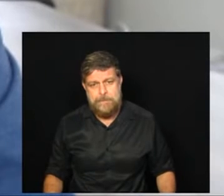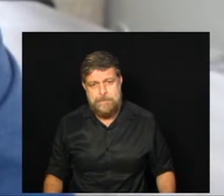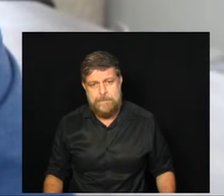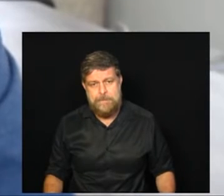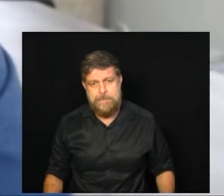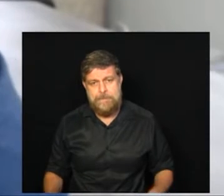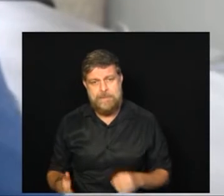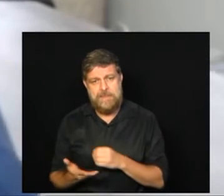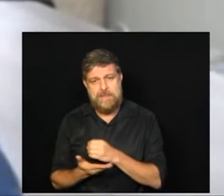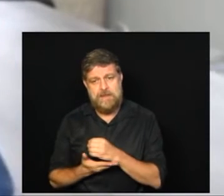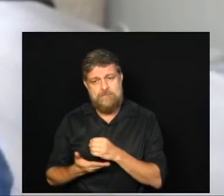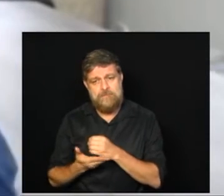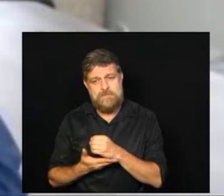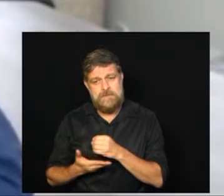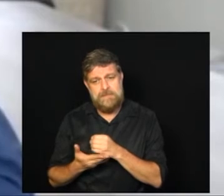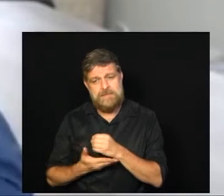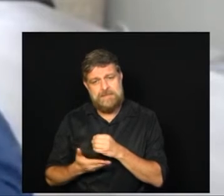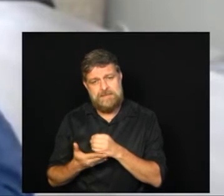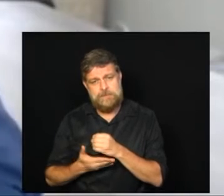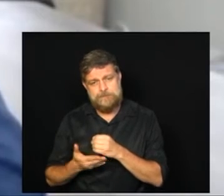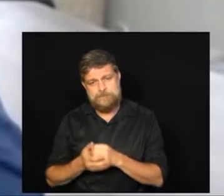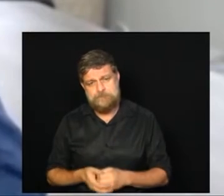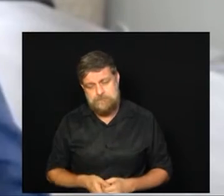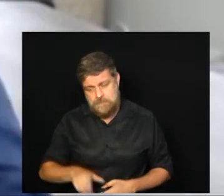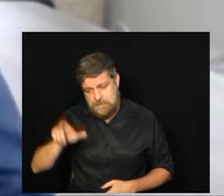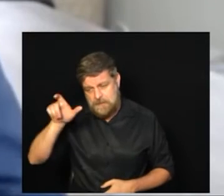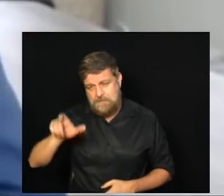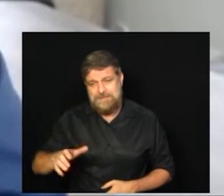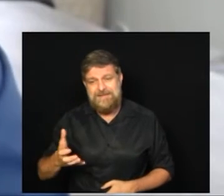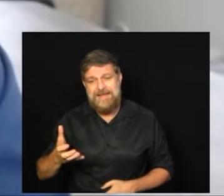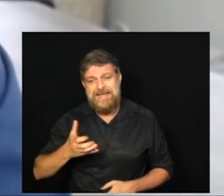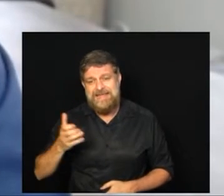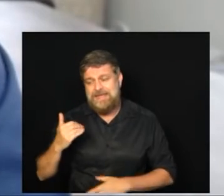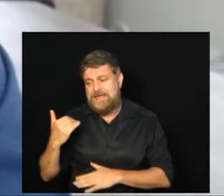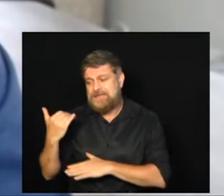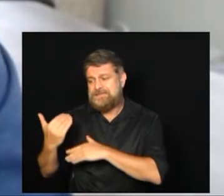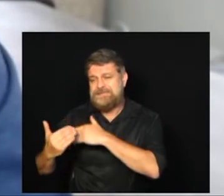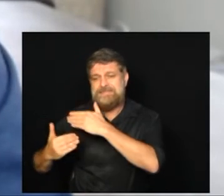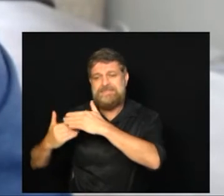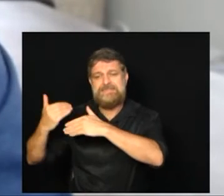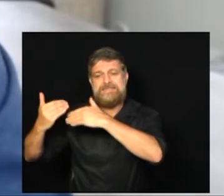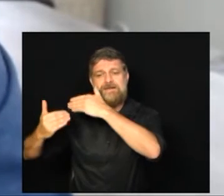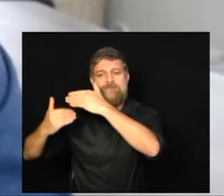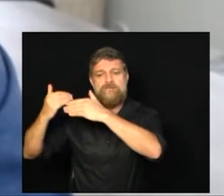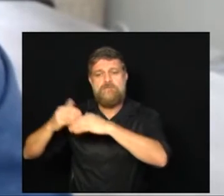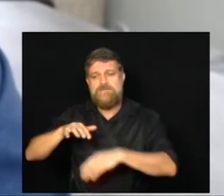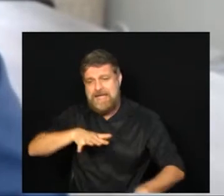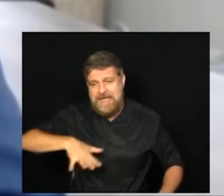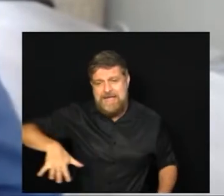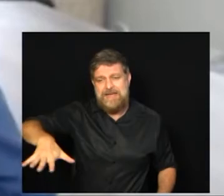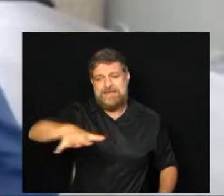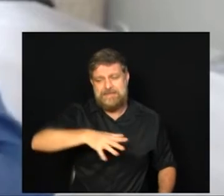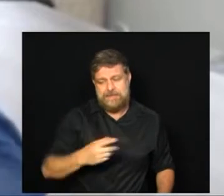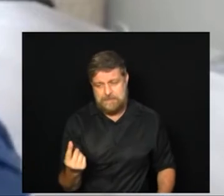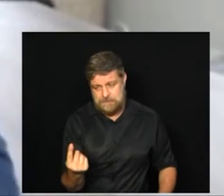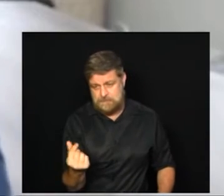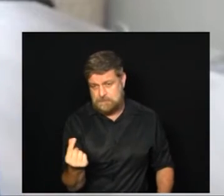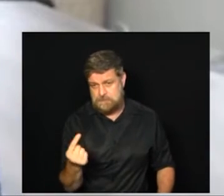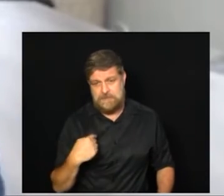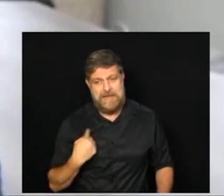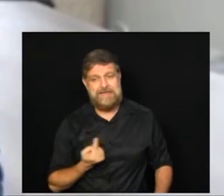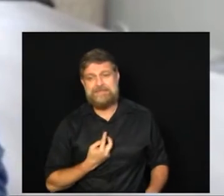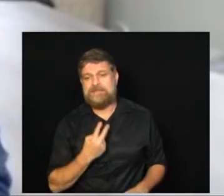contas. Com certeza vou pegar o seu contato, vou fazer uma consulta aqui após o Câmara Notícia. E um último